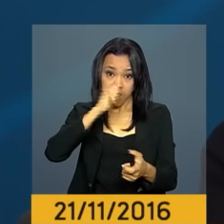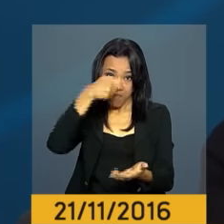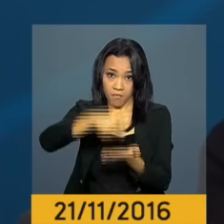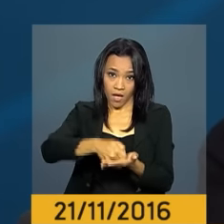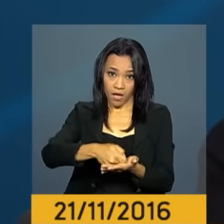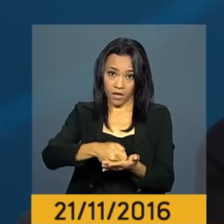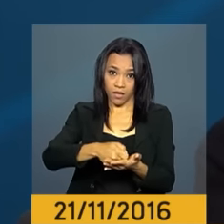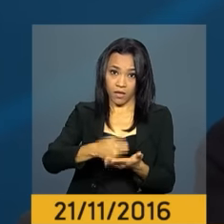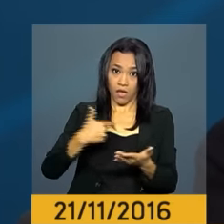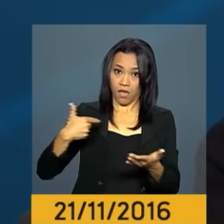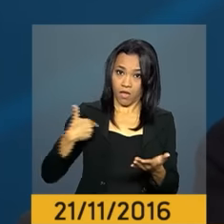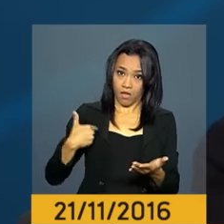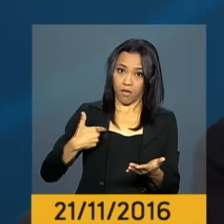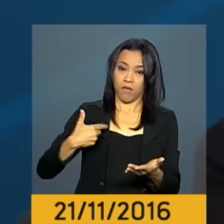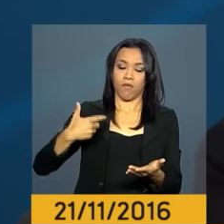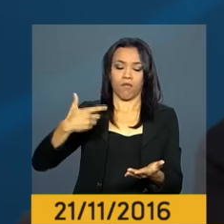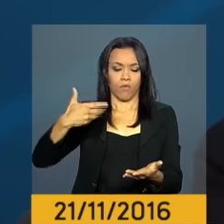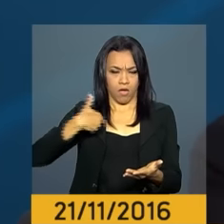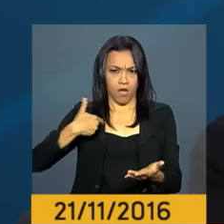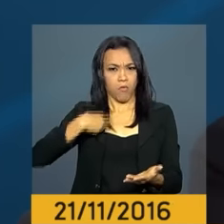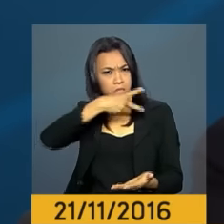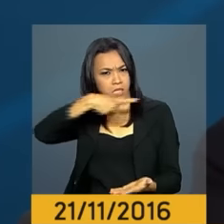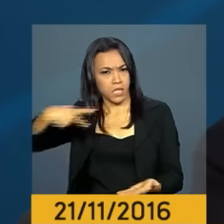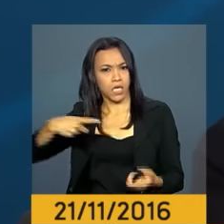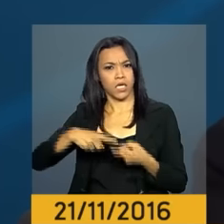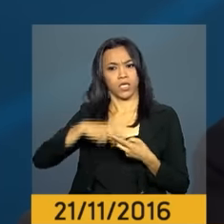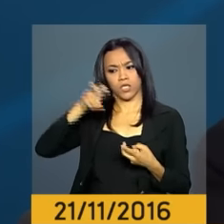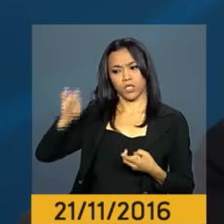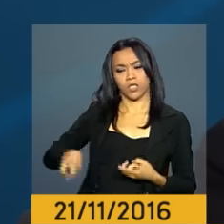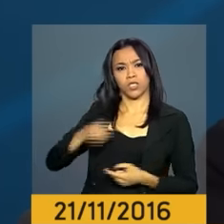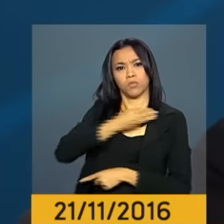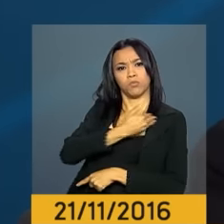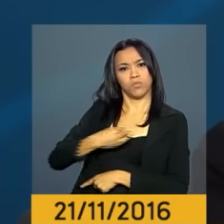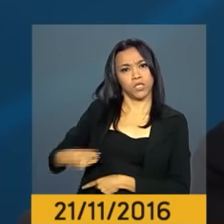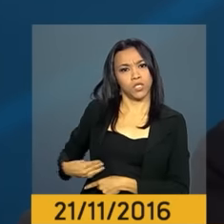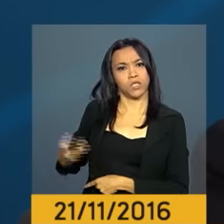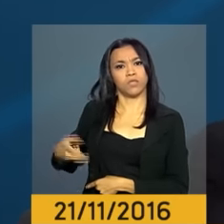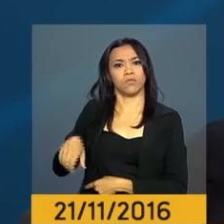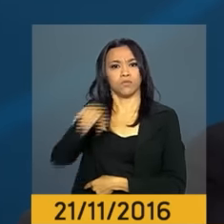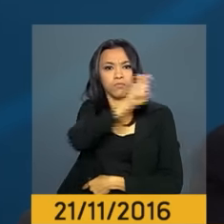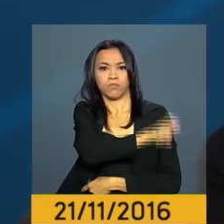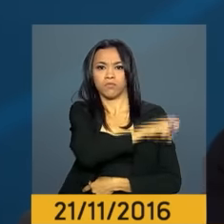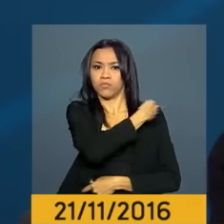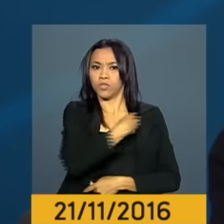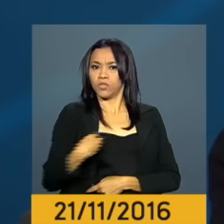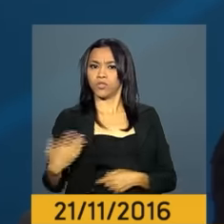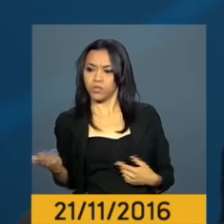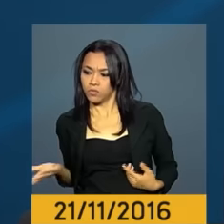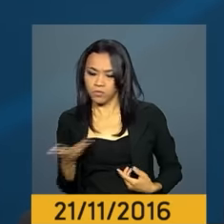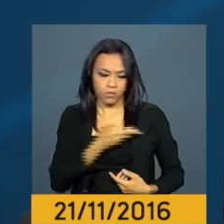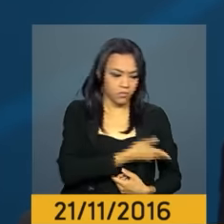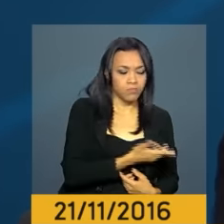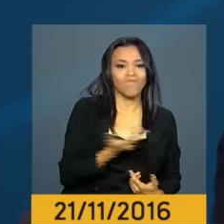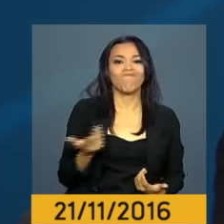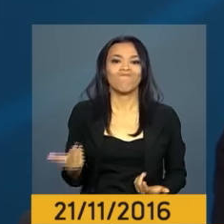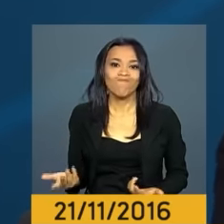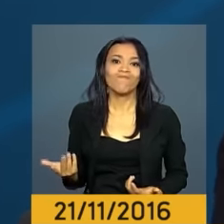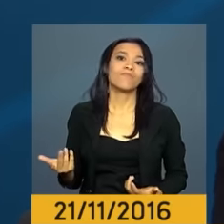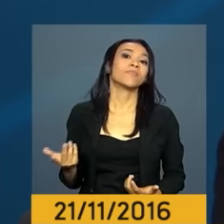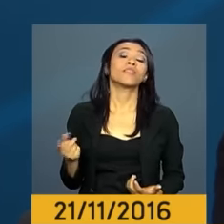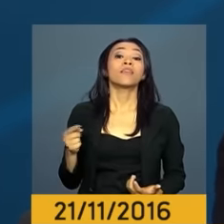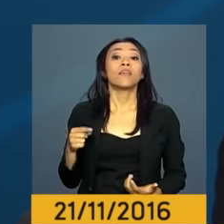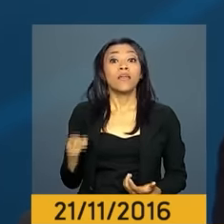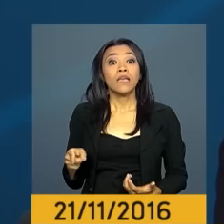aqui, como presidente, o ministro Meirelles, o ministro Padilha, todos os ministros, apreciariam imensamente